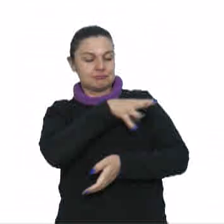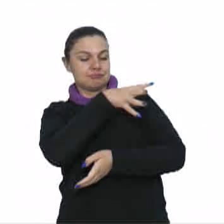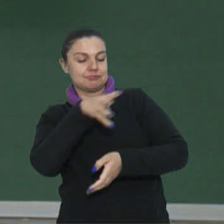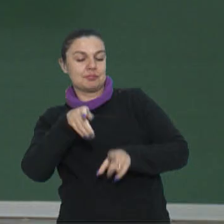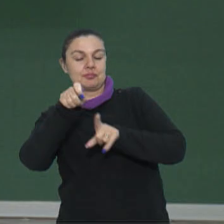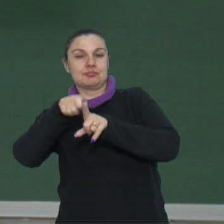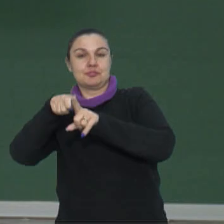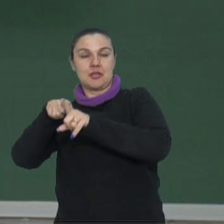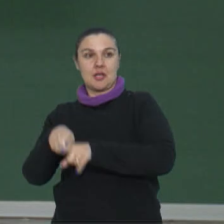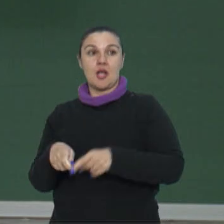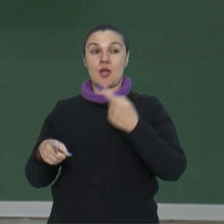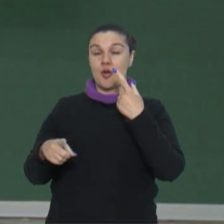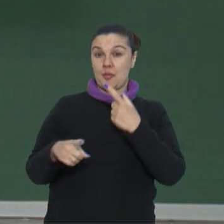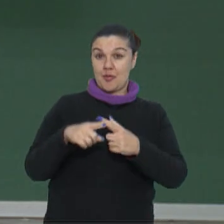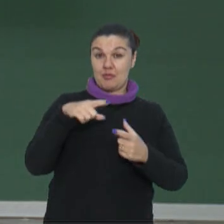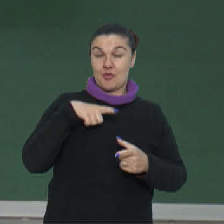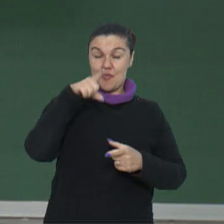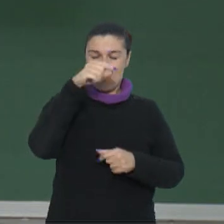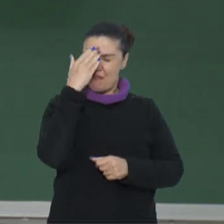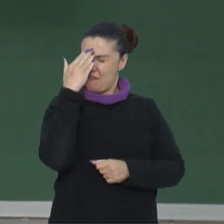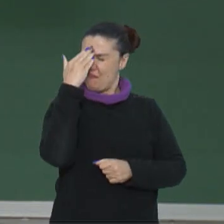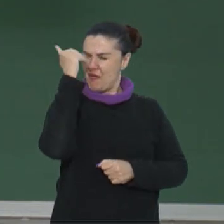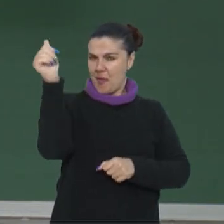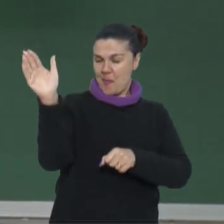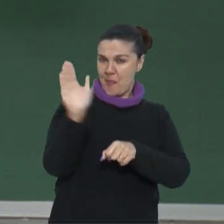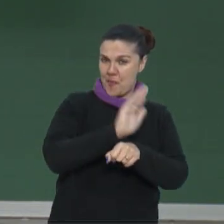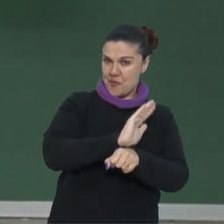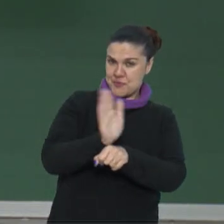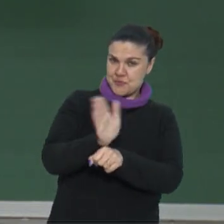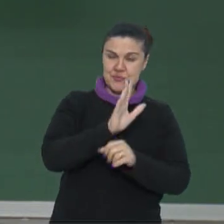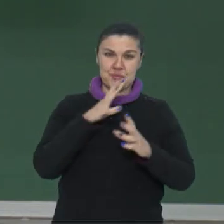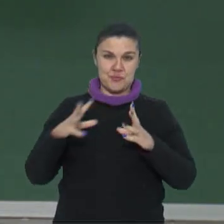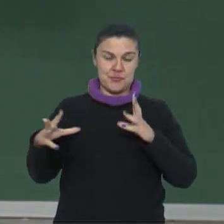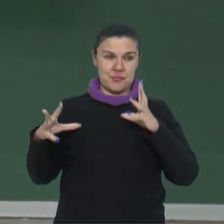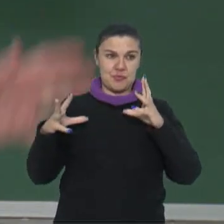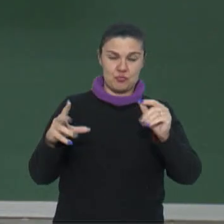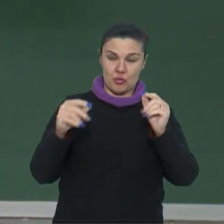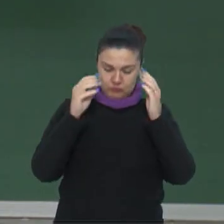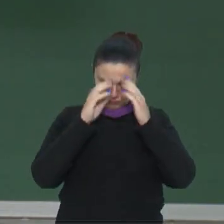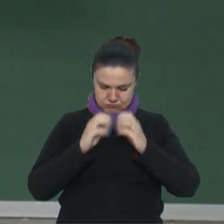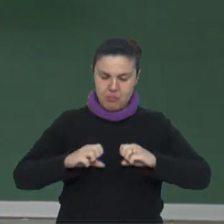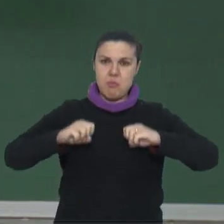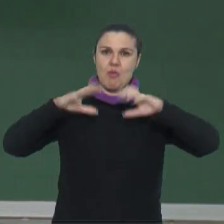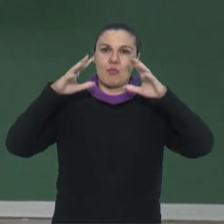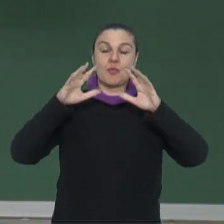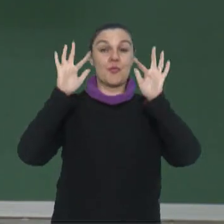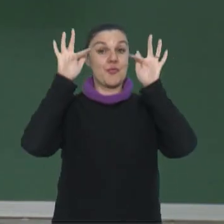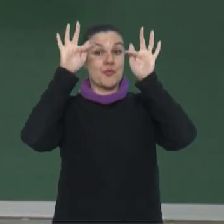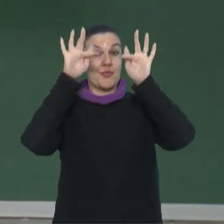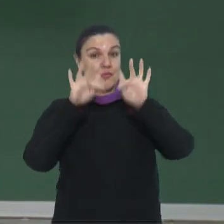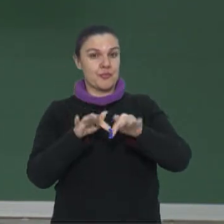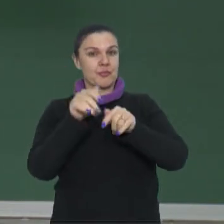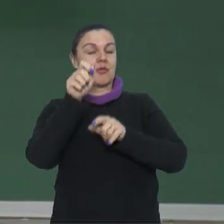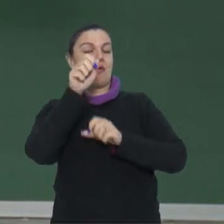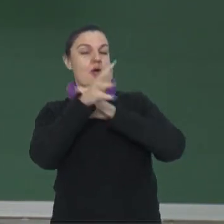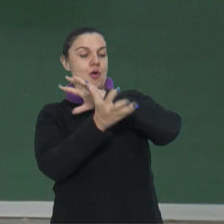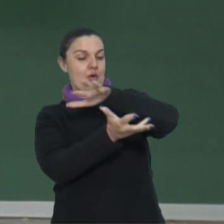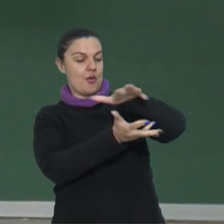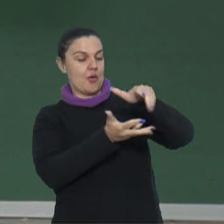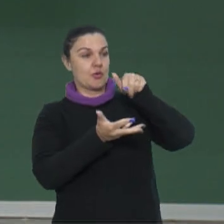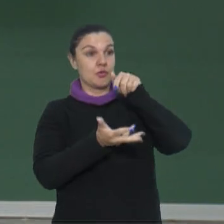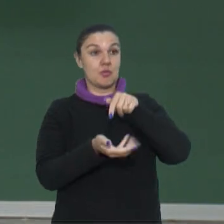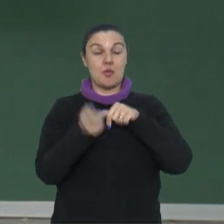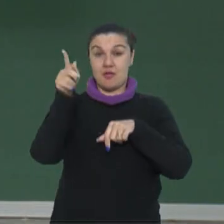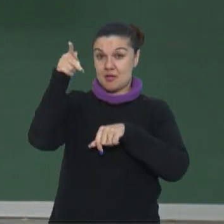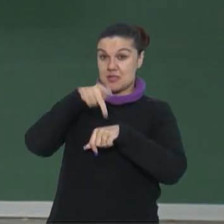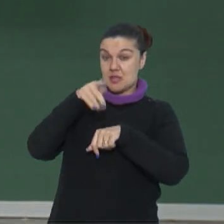propositalmente, porque tem um famoso filme que vocês devem ter já ouvido falar, toda uma mística do fim do mundo, e essa pedra foi